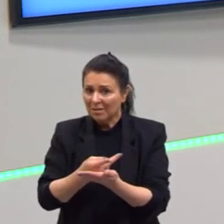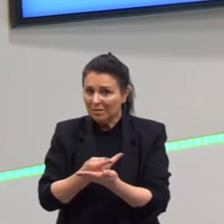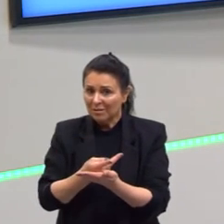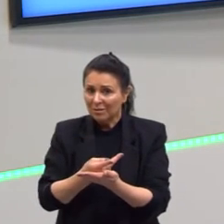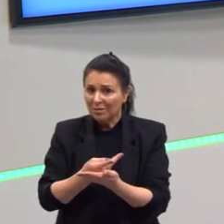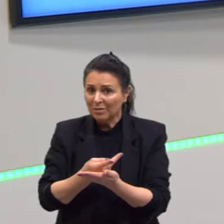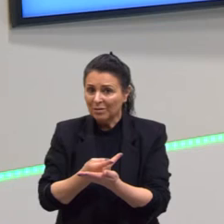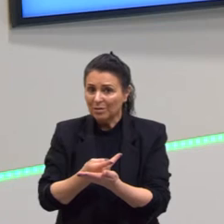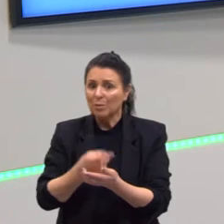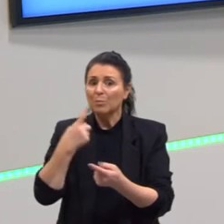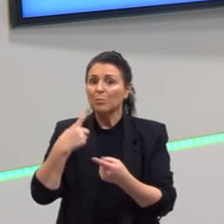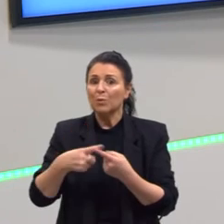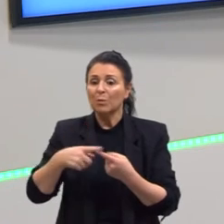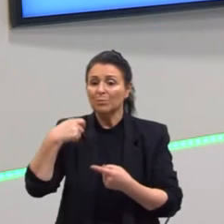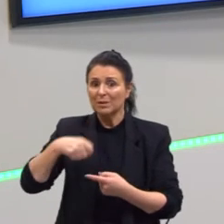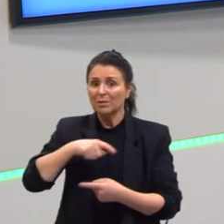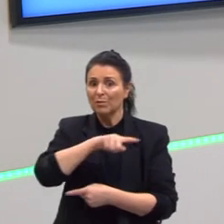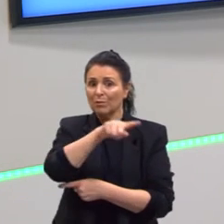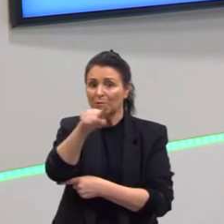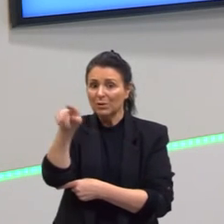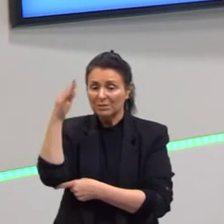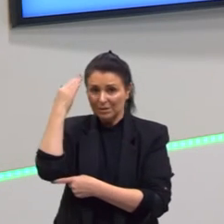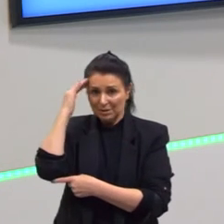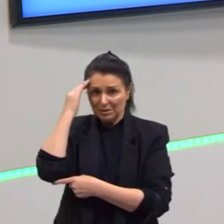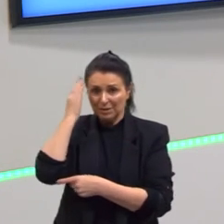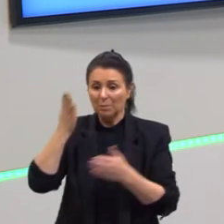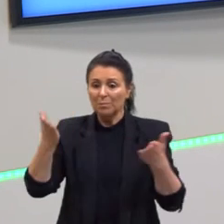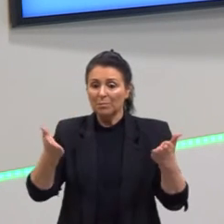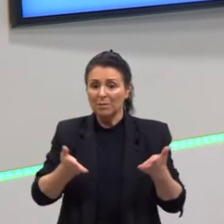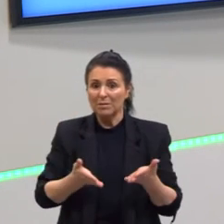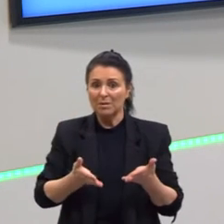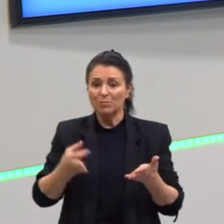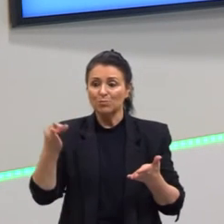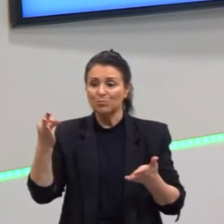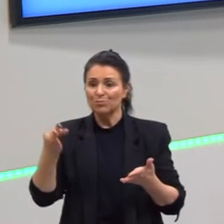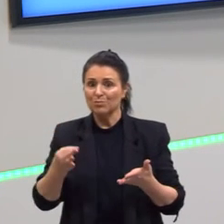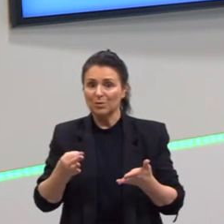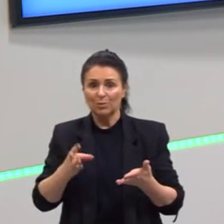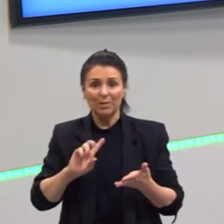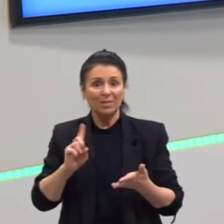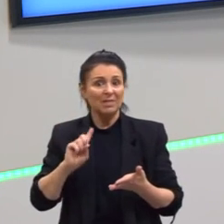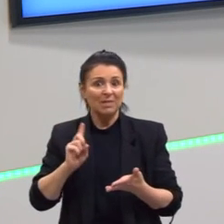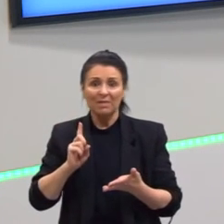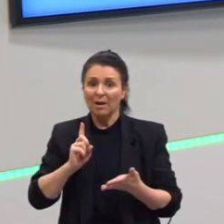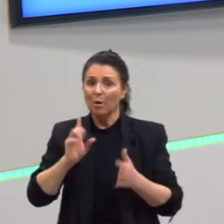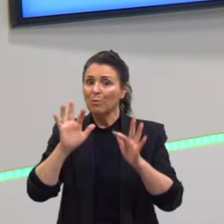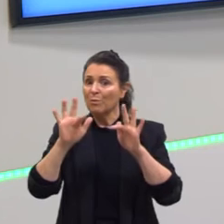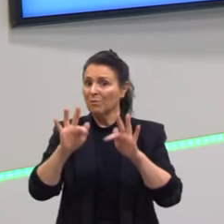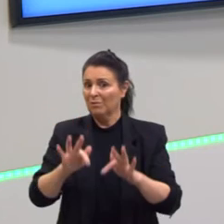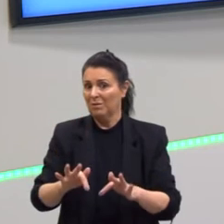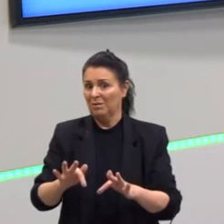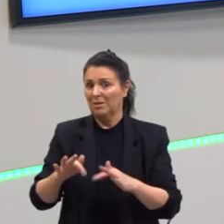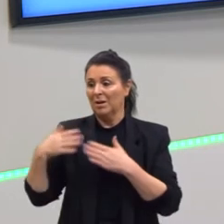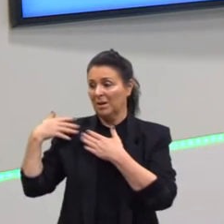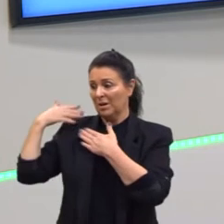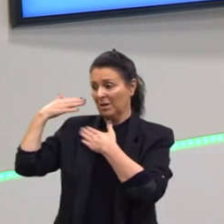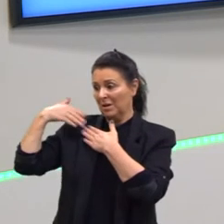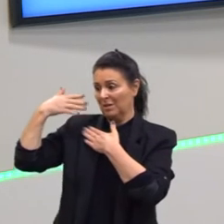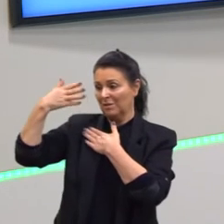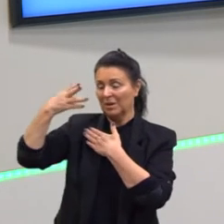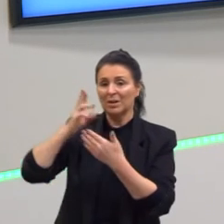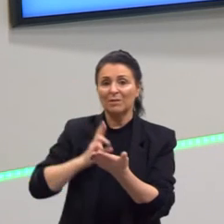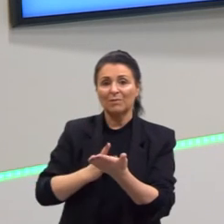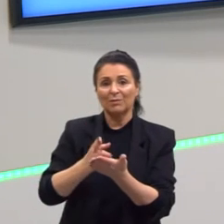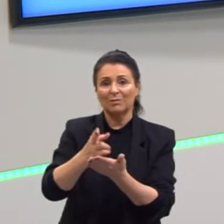Porque é necessário que vocês entendam que o presente perfeito não terminou ele vem até o presente tá